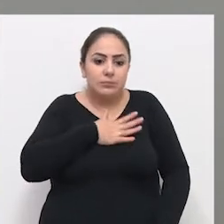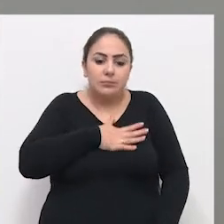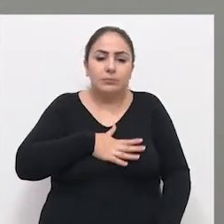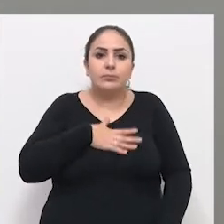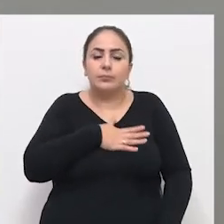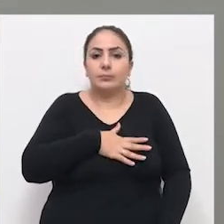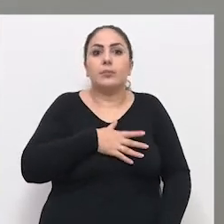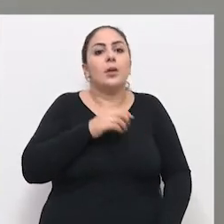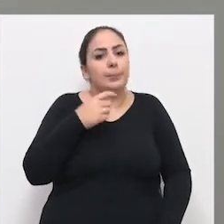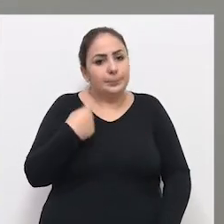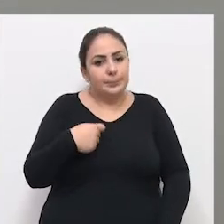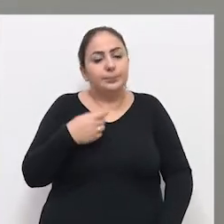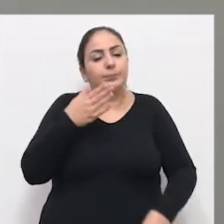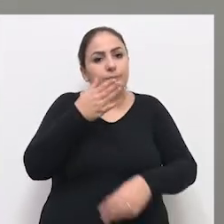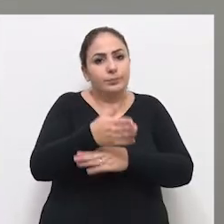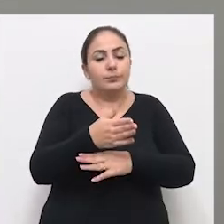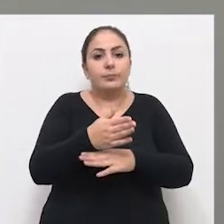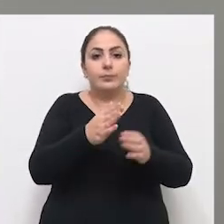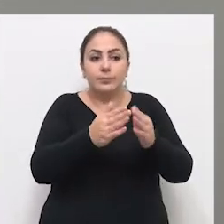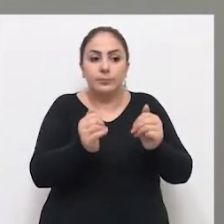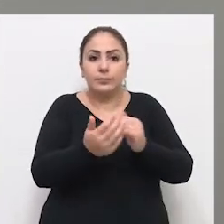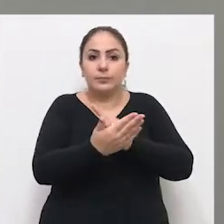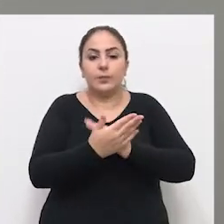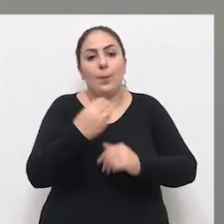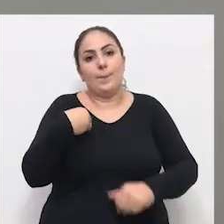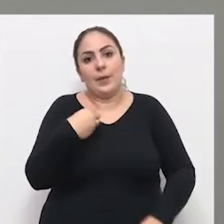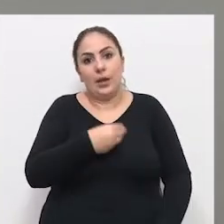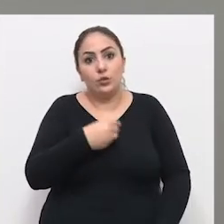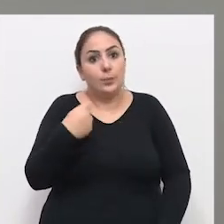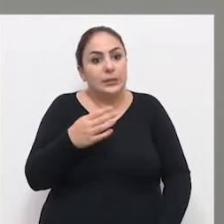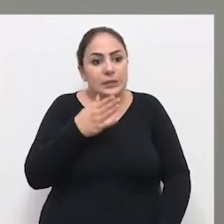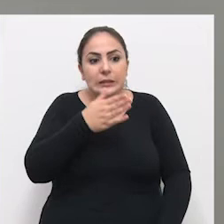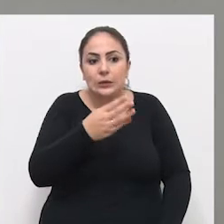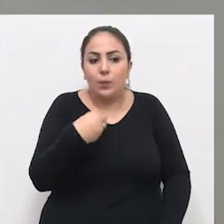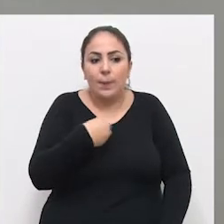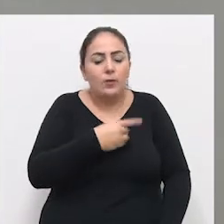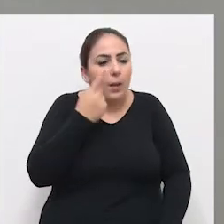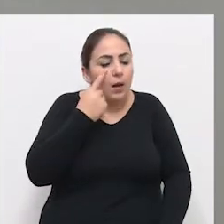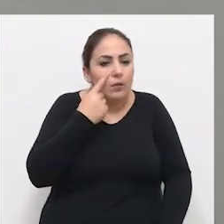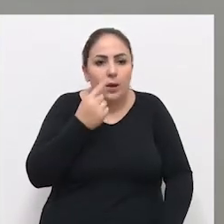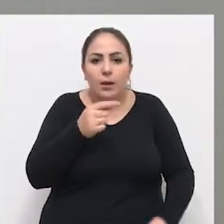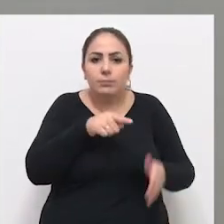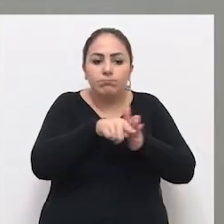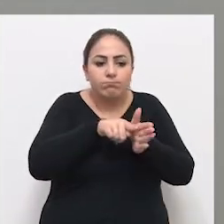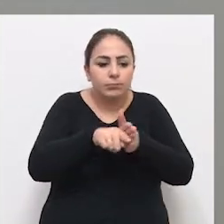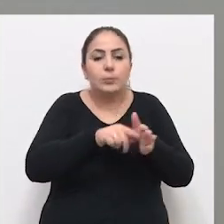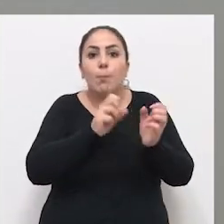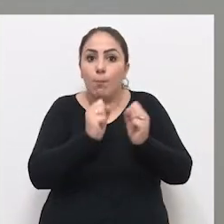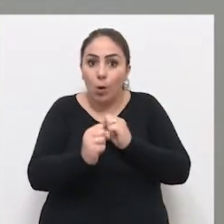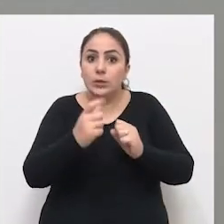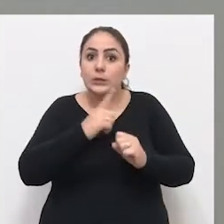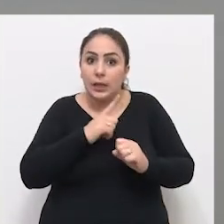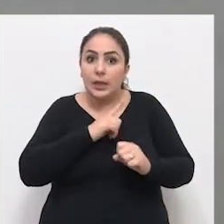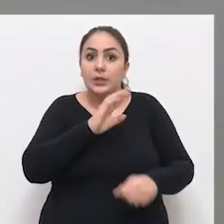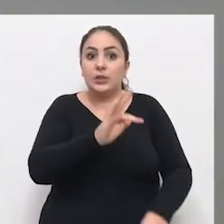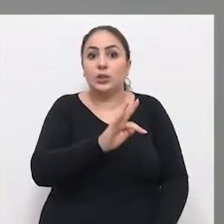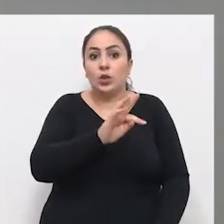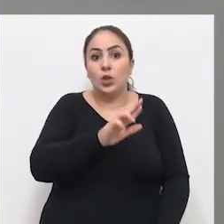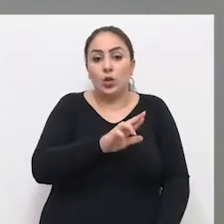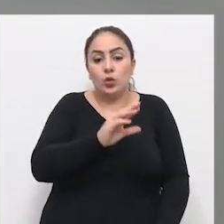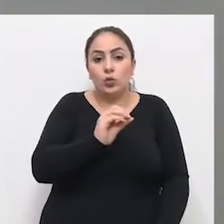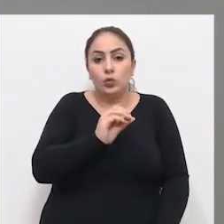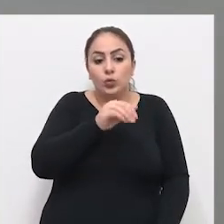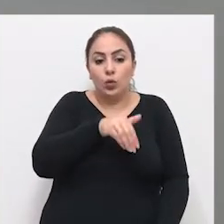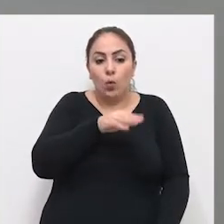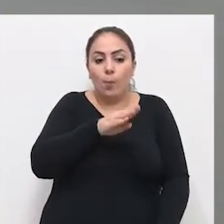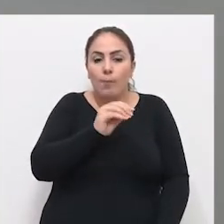sintomas suspeitos, você tem que procurar auxílio médico. Você tem que um médico examinar para ver se isso pode ser uma trombose, e na